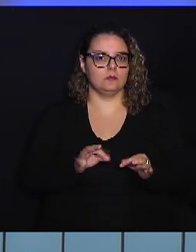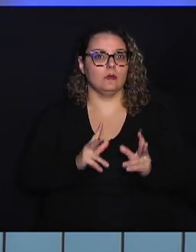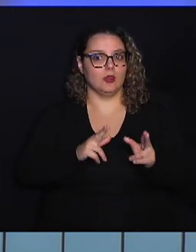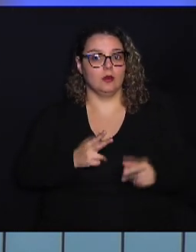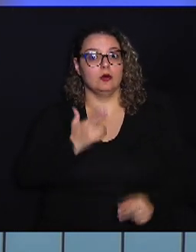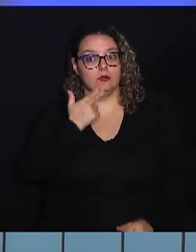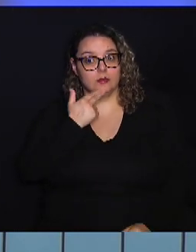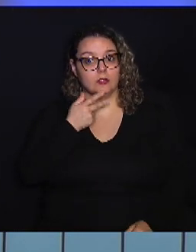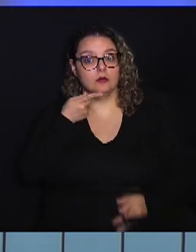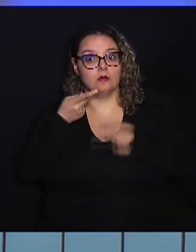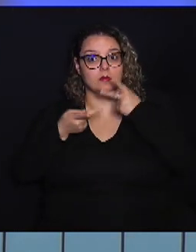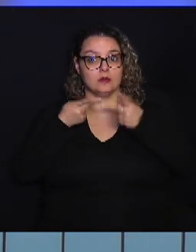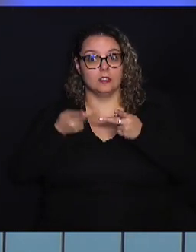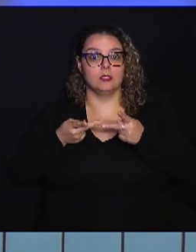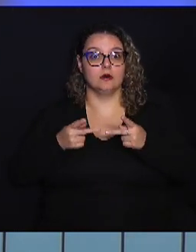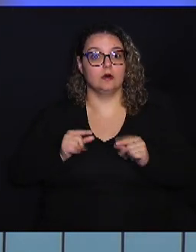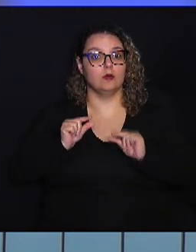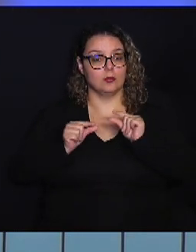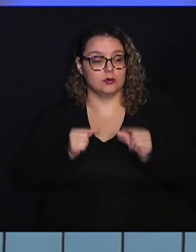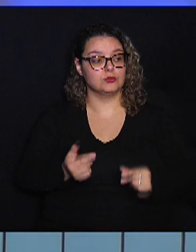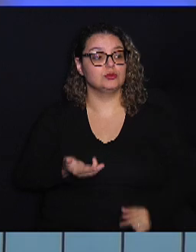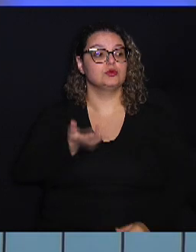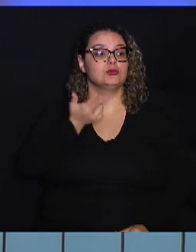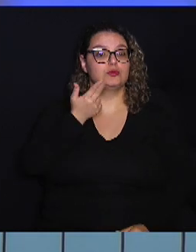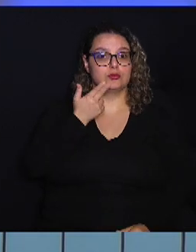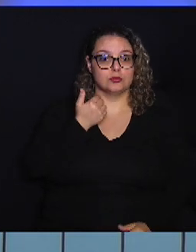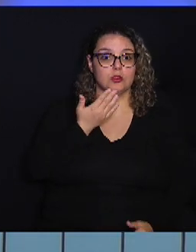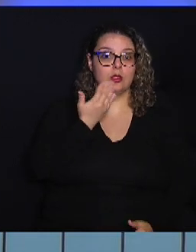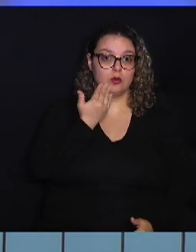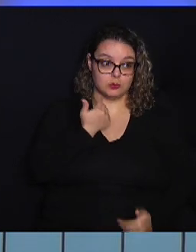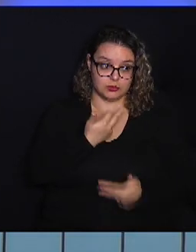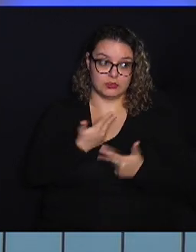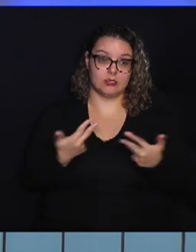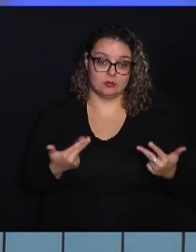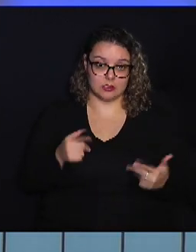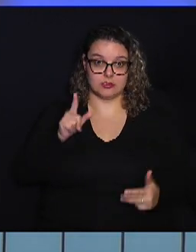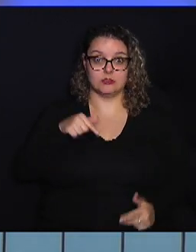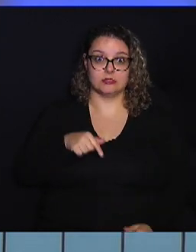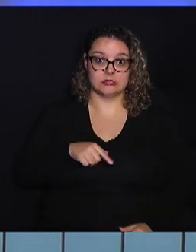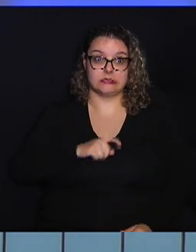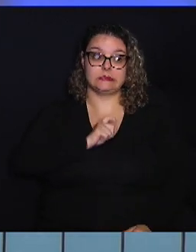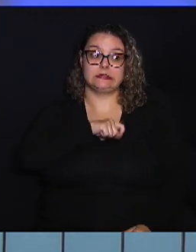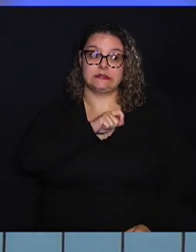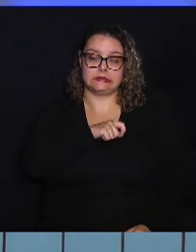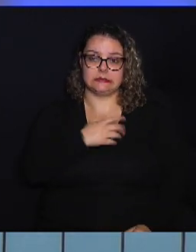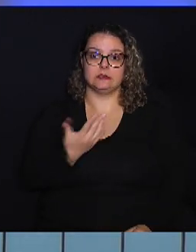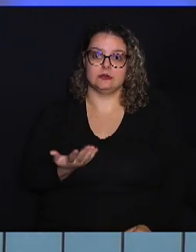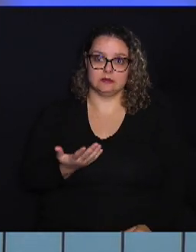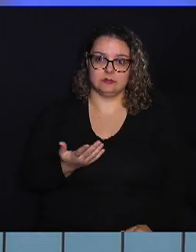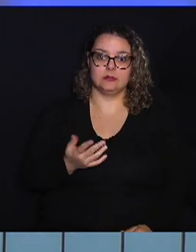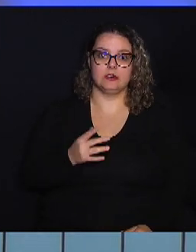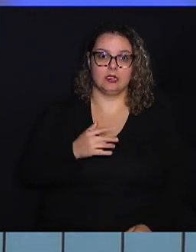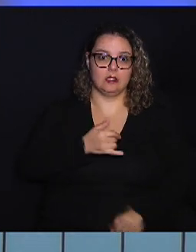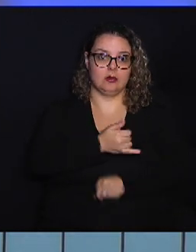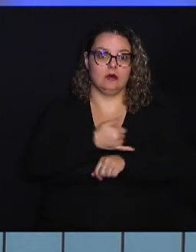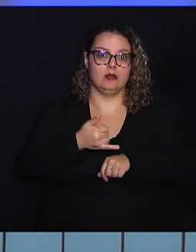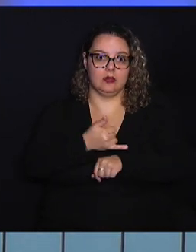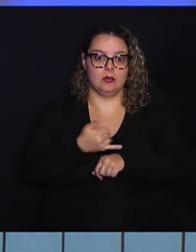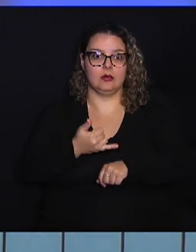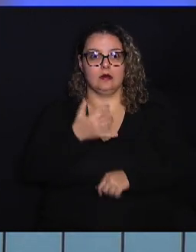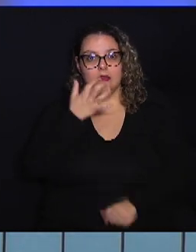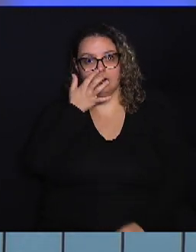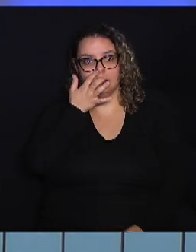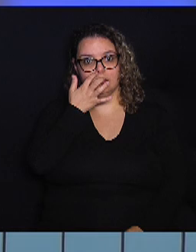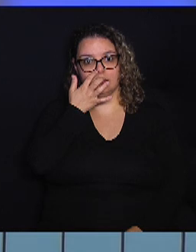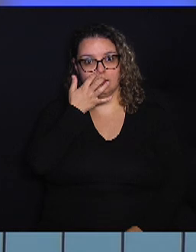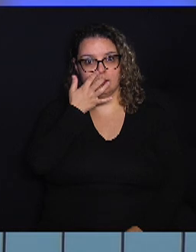né, vamos falar um pouquinho sobre os alimentos que são considerados aí os vilões, né, para esse colesterol,